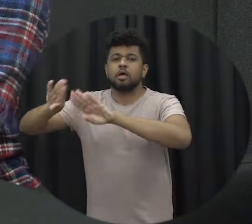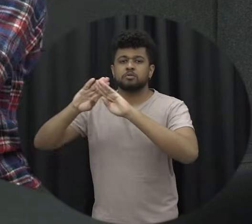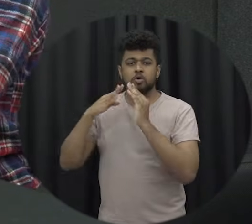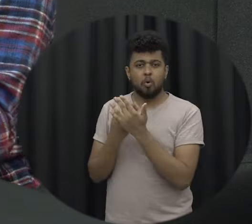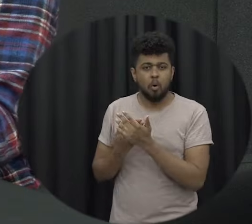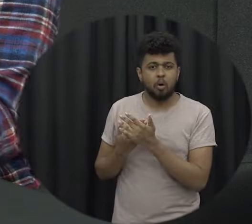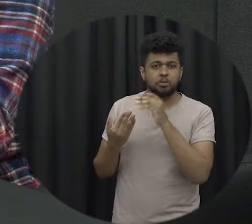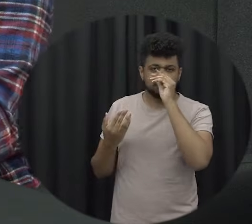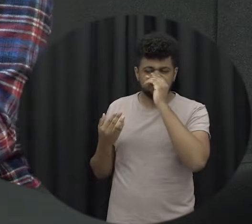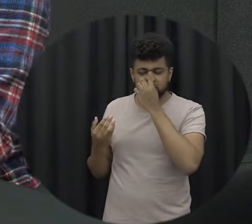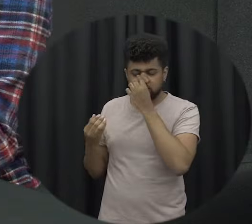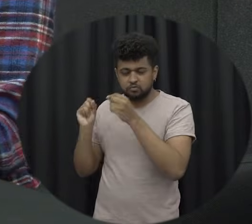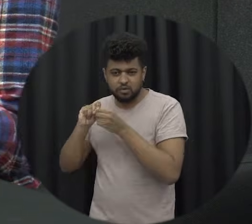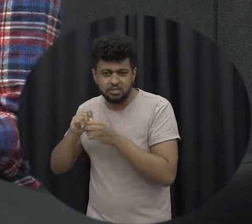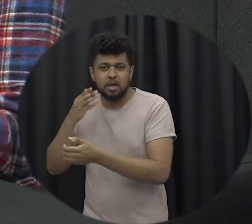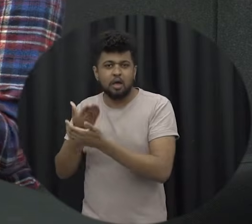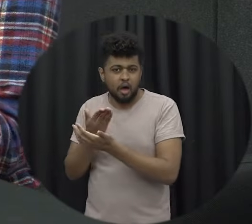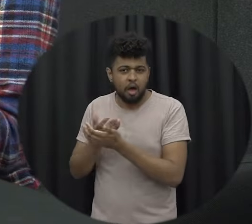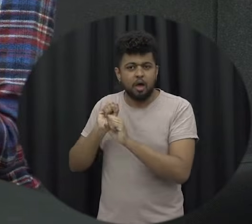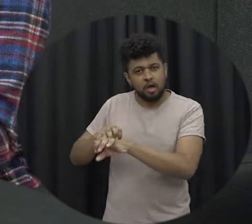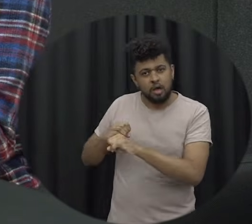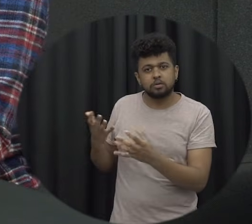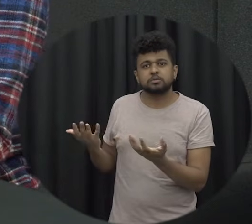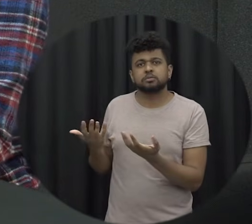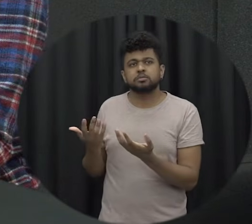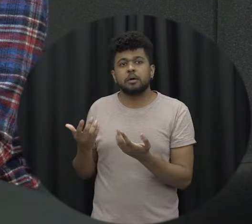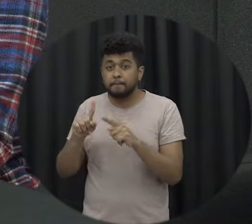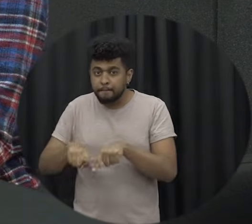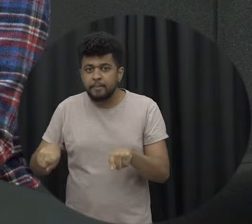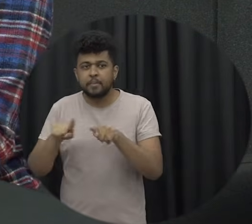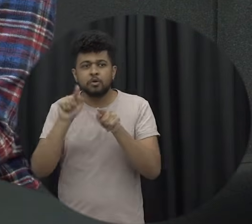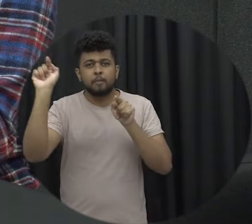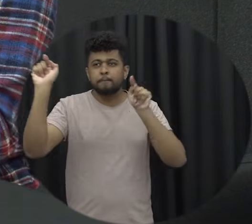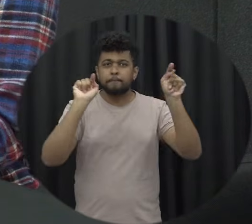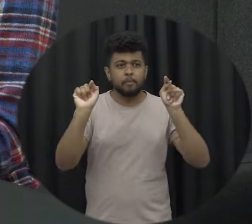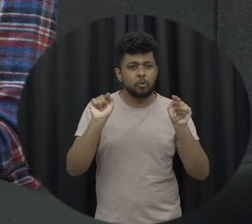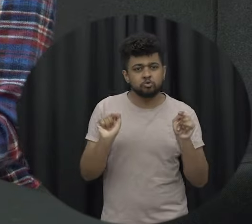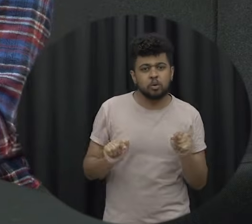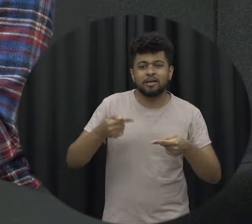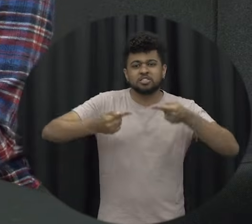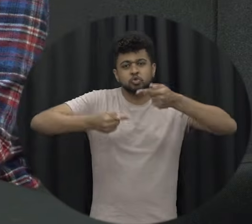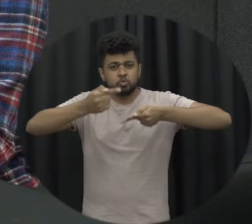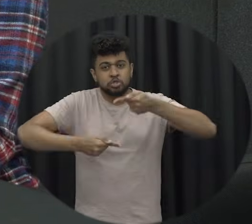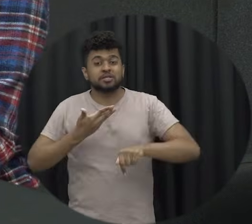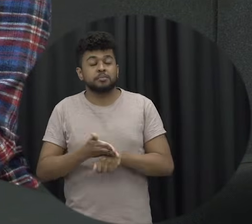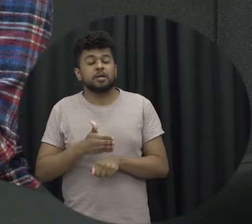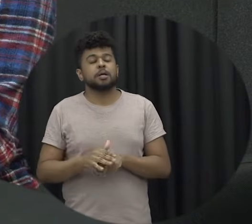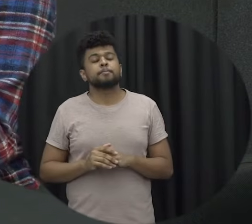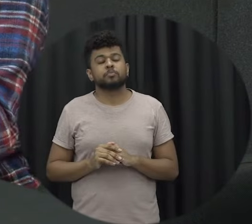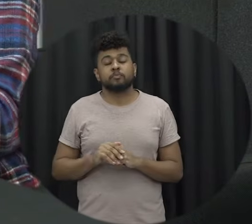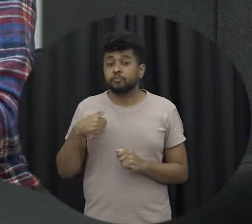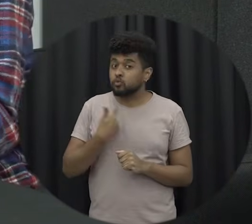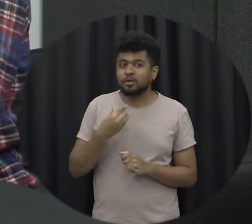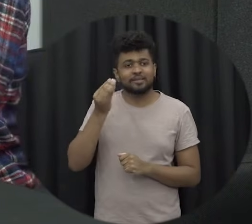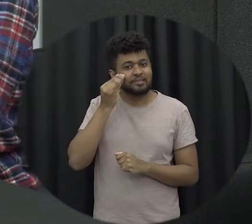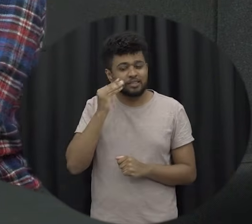mesmo que pontuais, mas para discutir essas práticas, a gente tenta valorizar essa transversalidade,